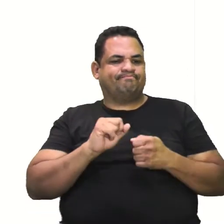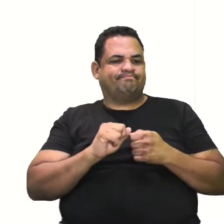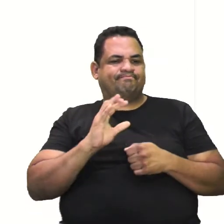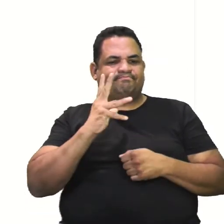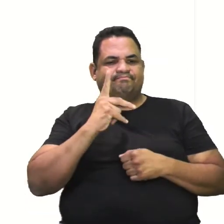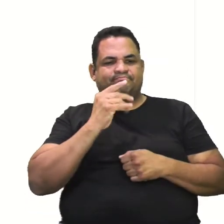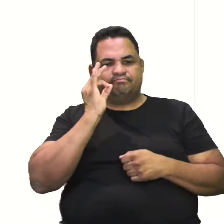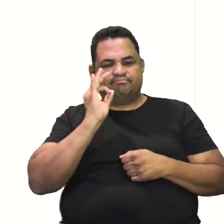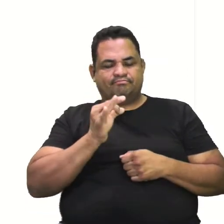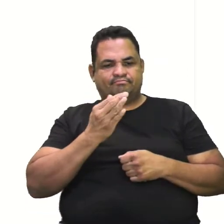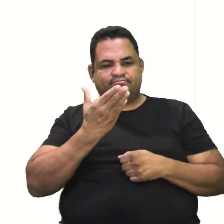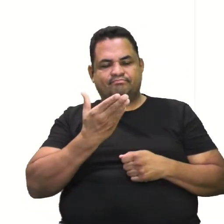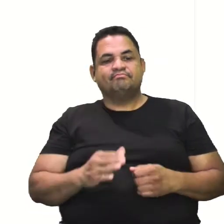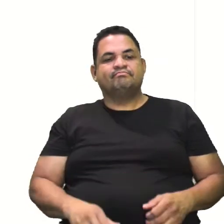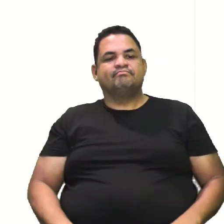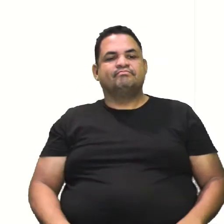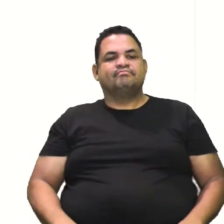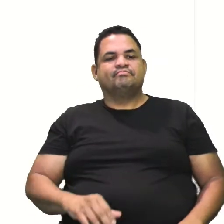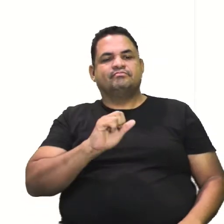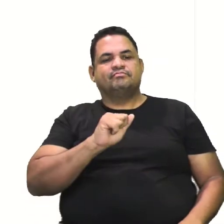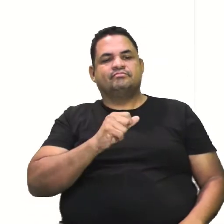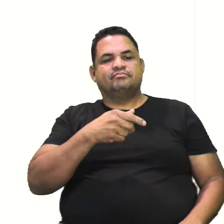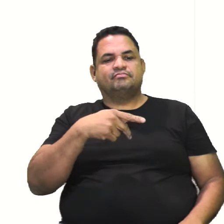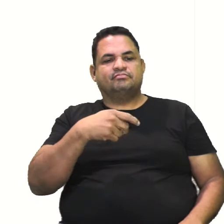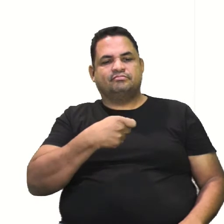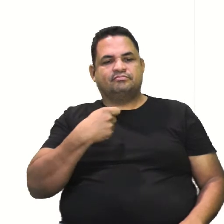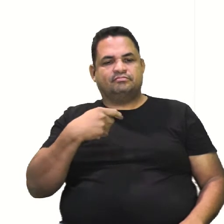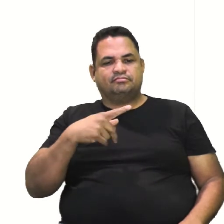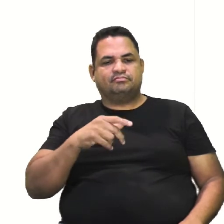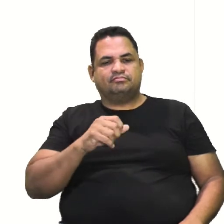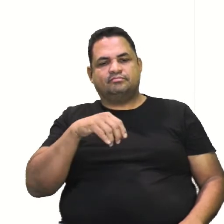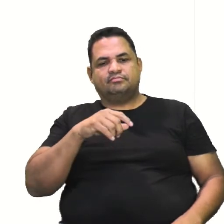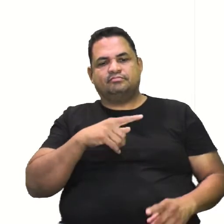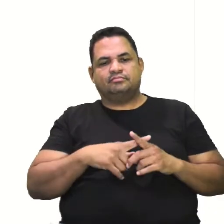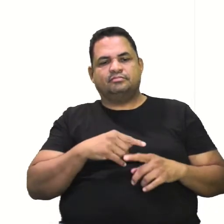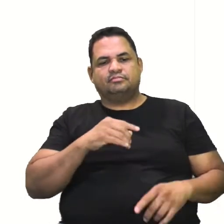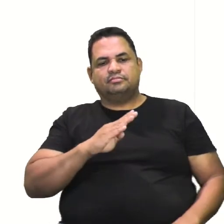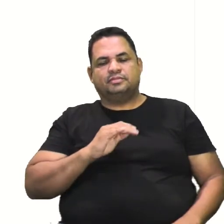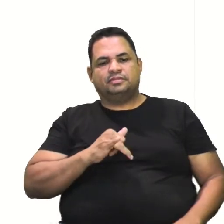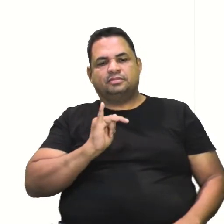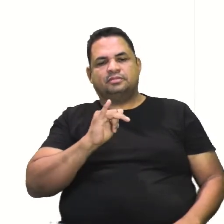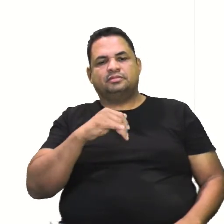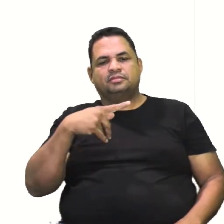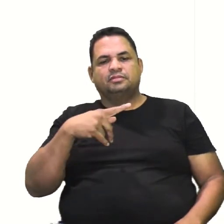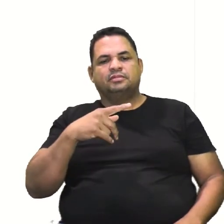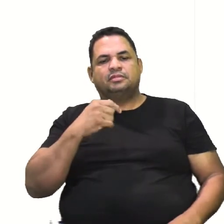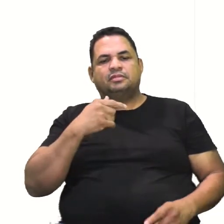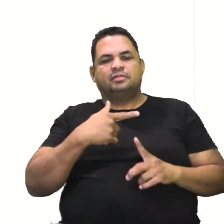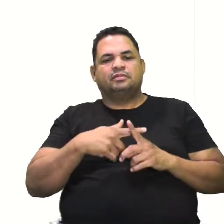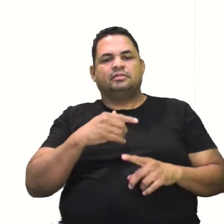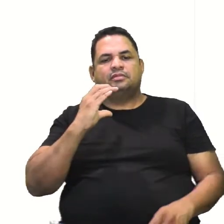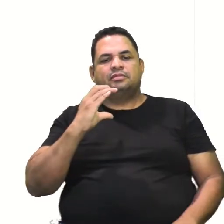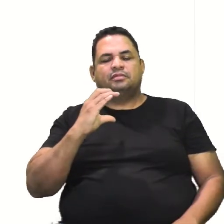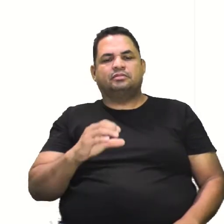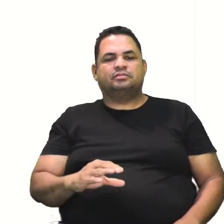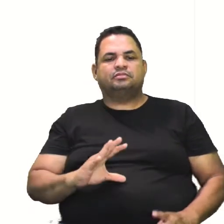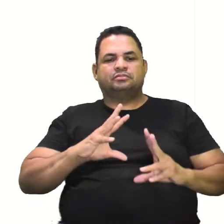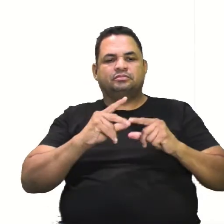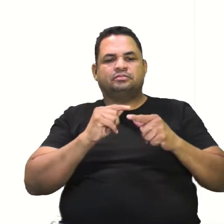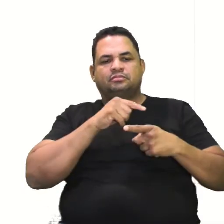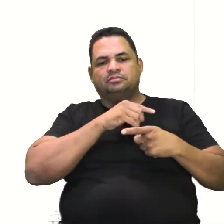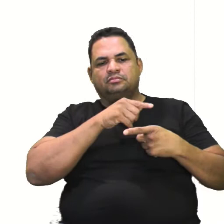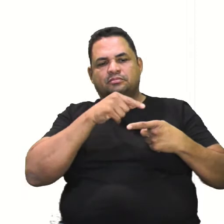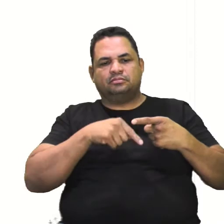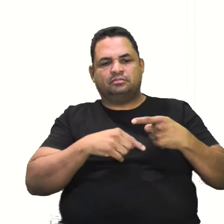galera merece. AX do ponto mais BY do ponto mais C. Isso